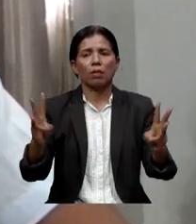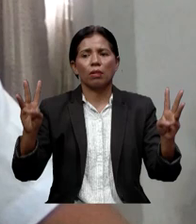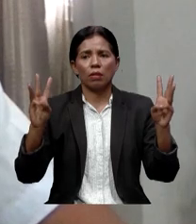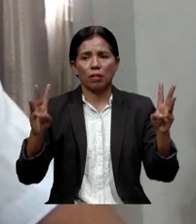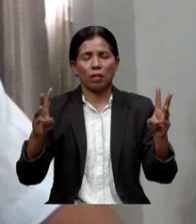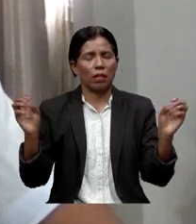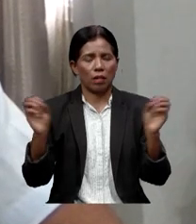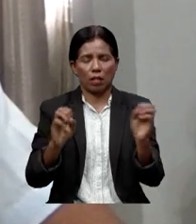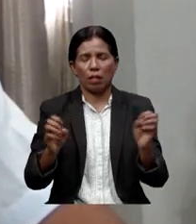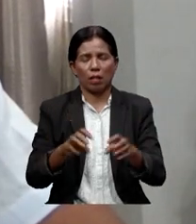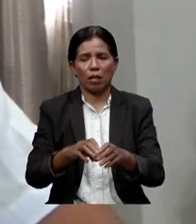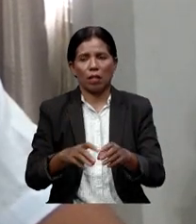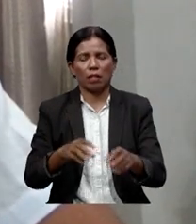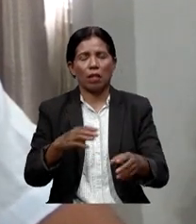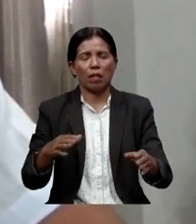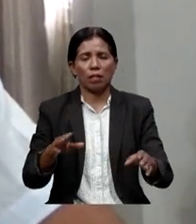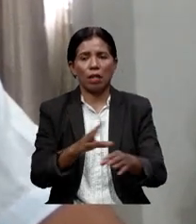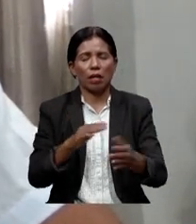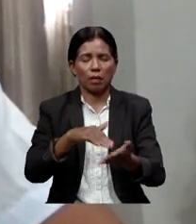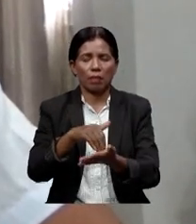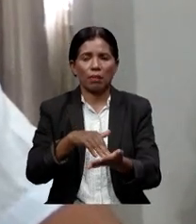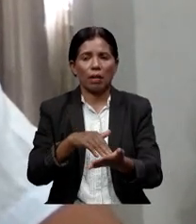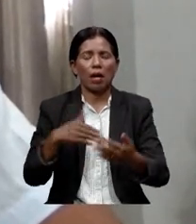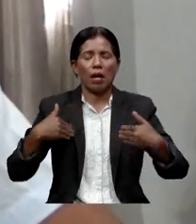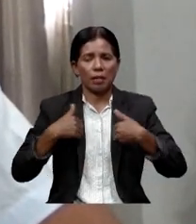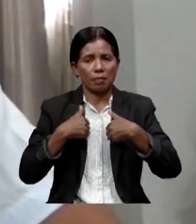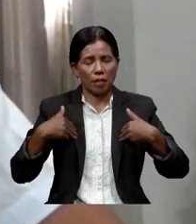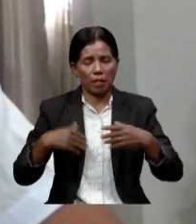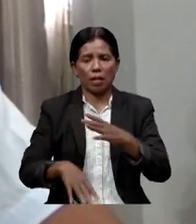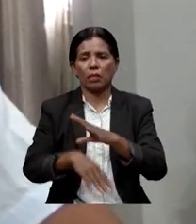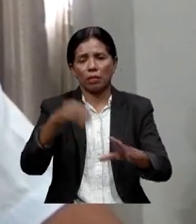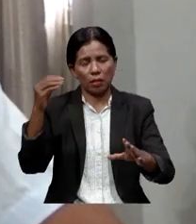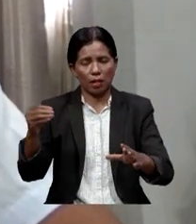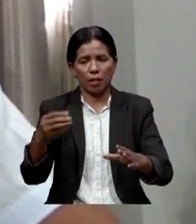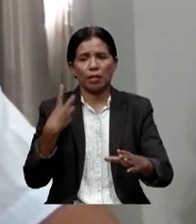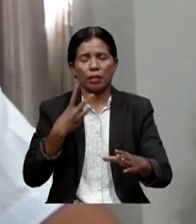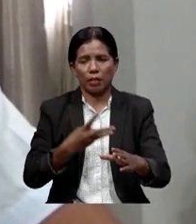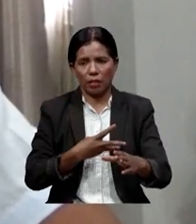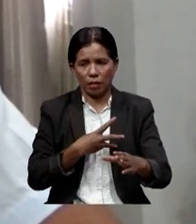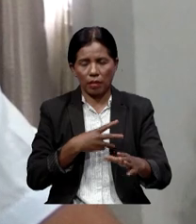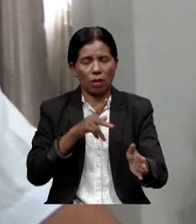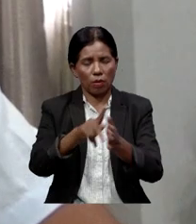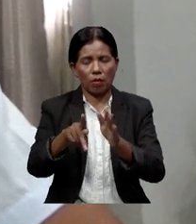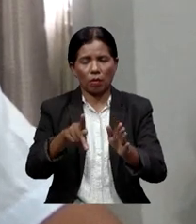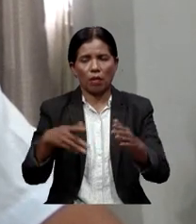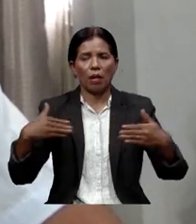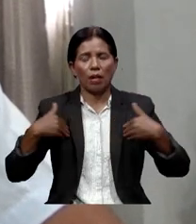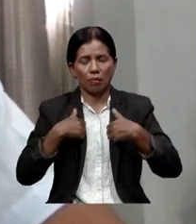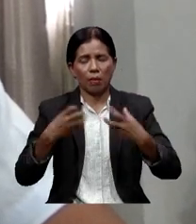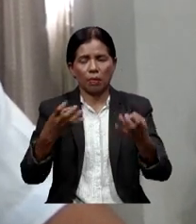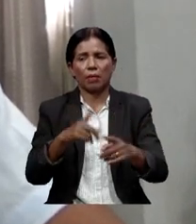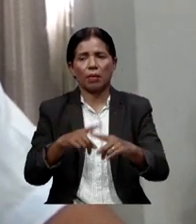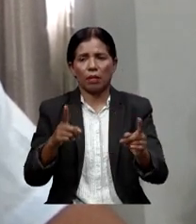la meeting switcha di master sai meliu ita hala operasau na ne ita konsege o barak tep tepes mai be